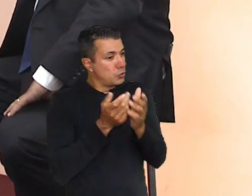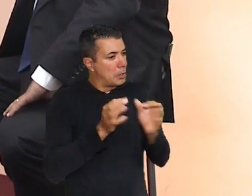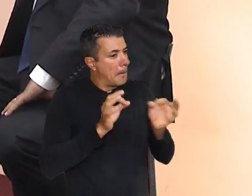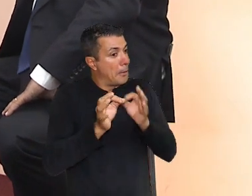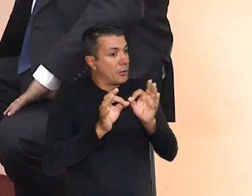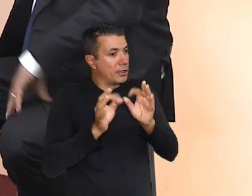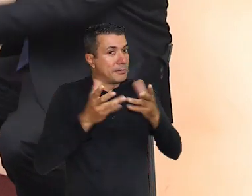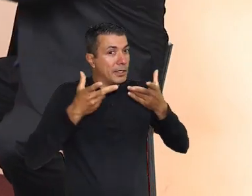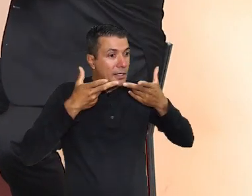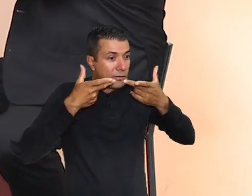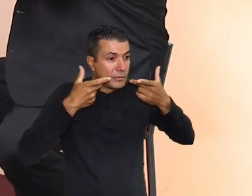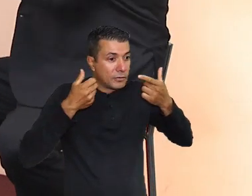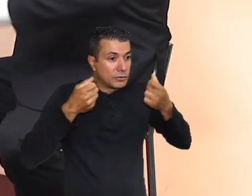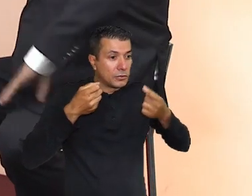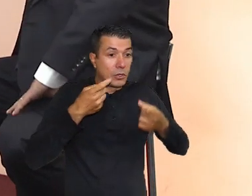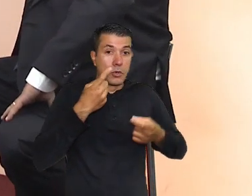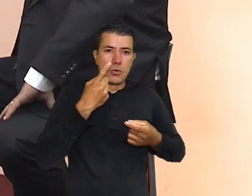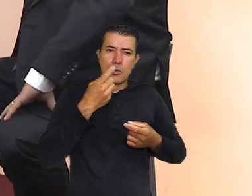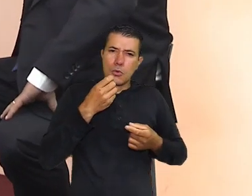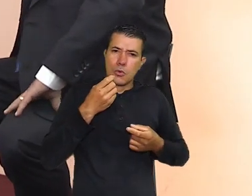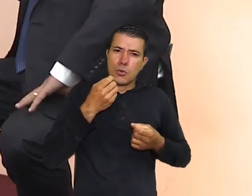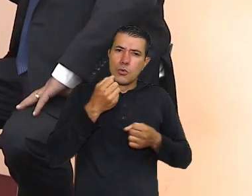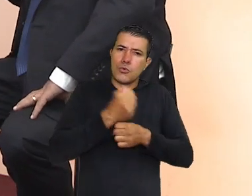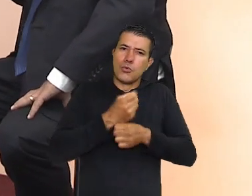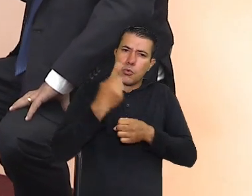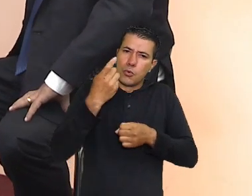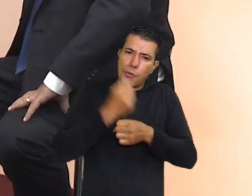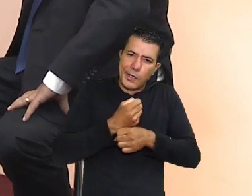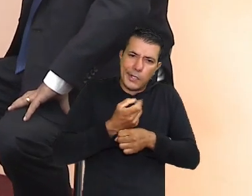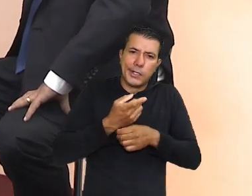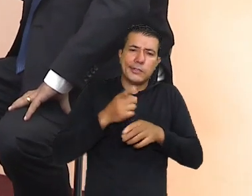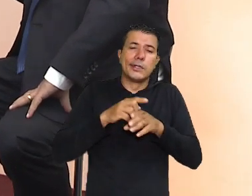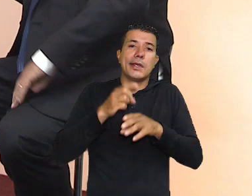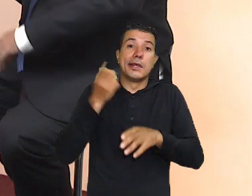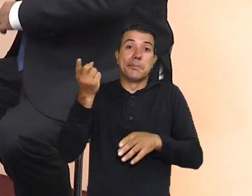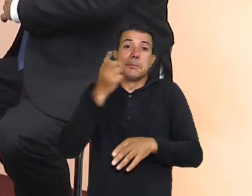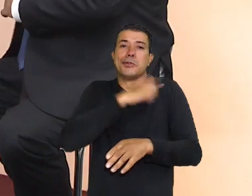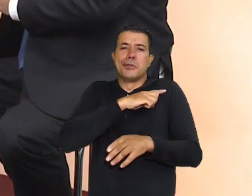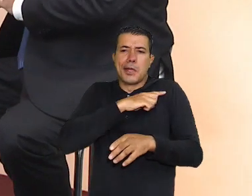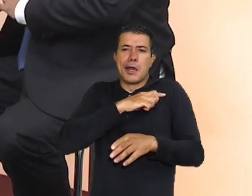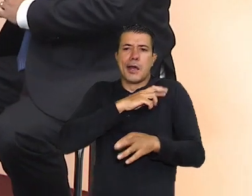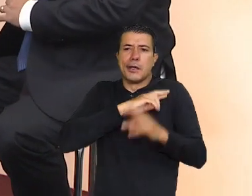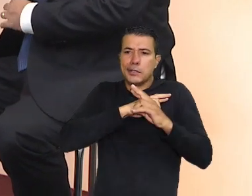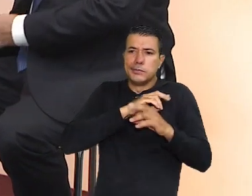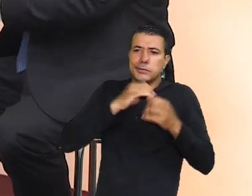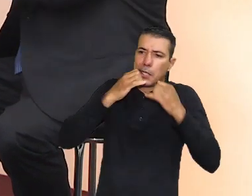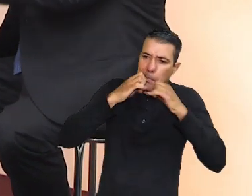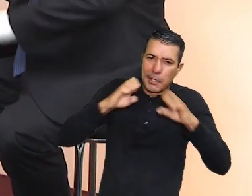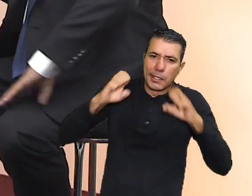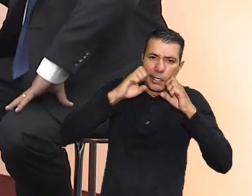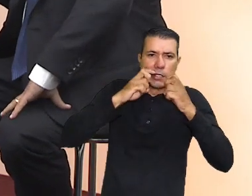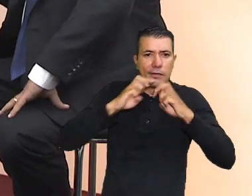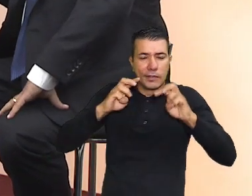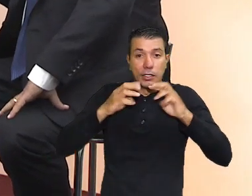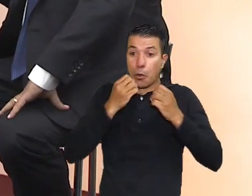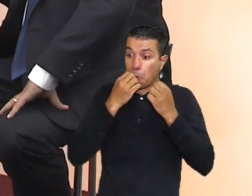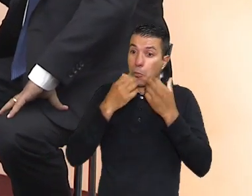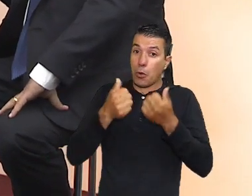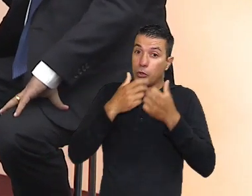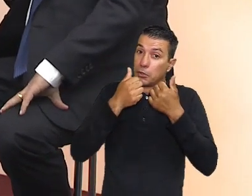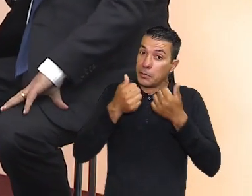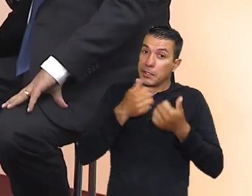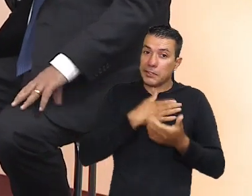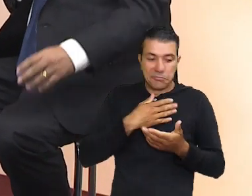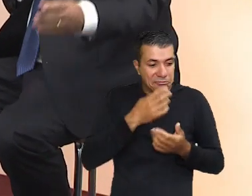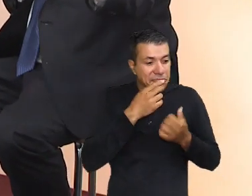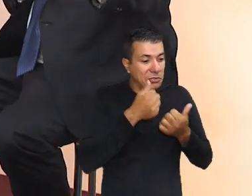projeto fantástico, de uma missão. Nós três, né, pastor Leonardo? Pensei que você ia esquecer de mim, pastor. Não, que bom que nós estamos juntos ali. E que bom estar contigo aqui, viu, pastor